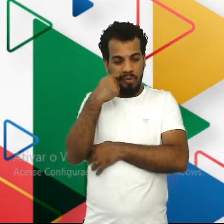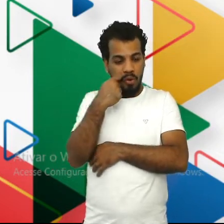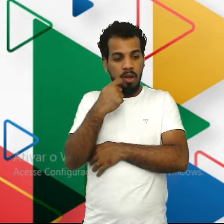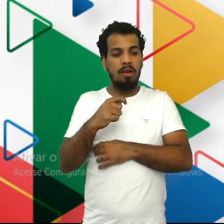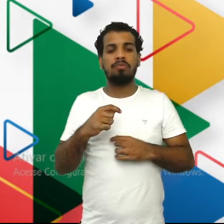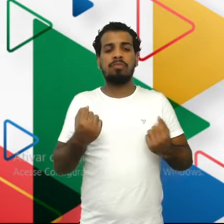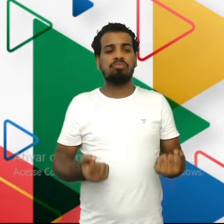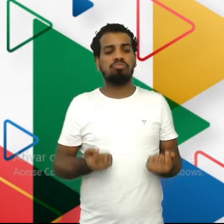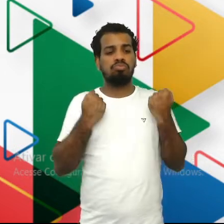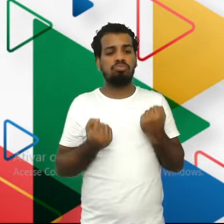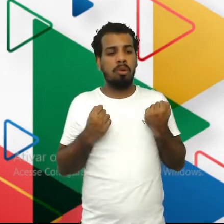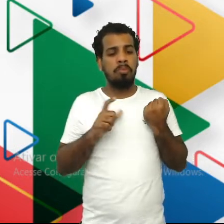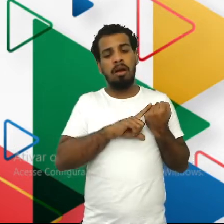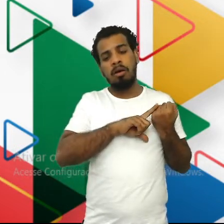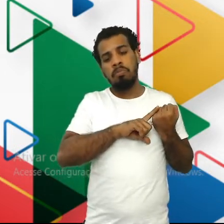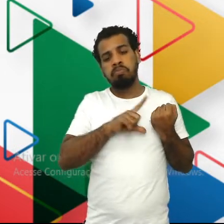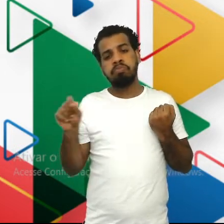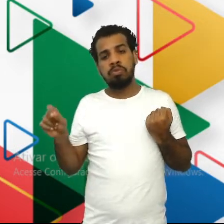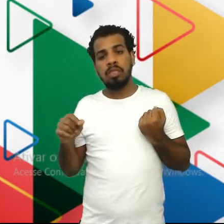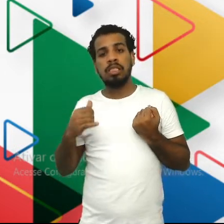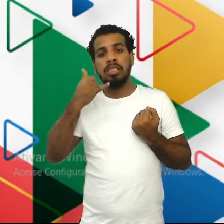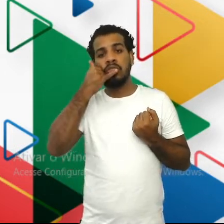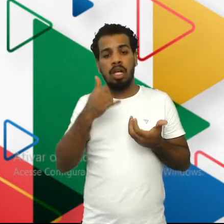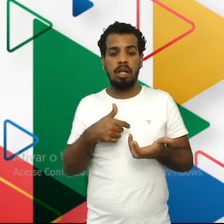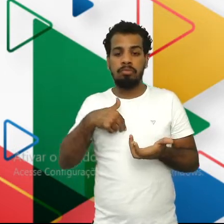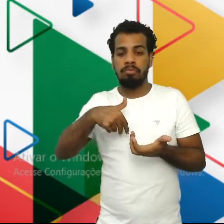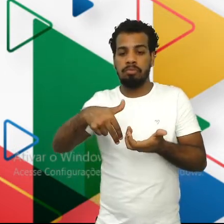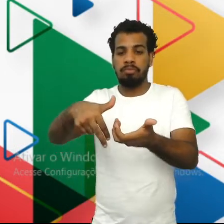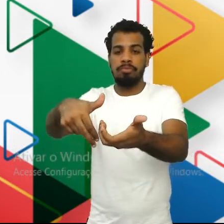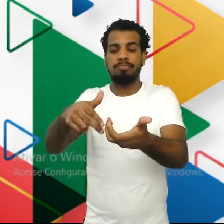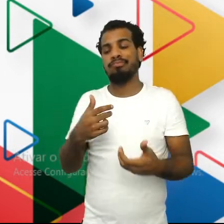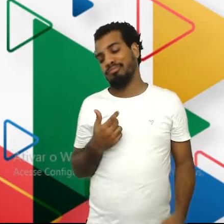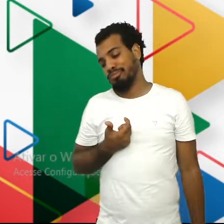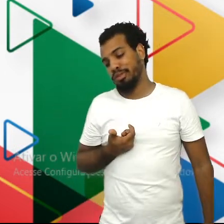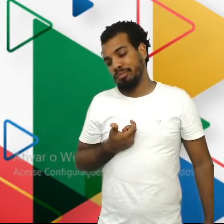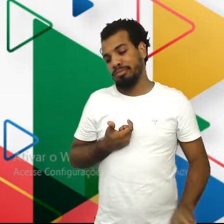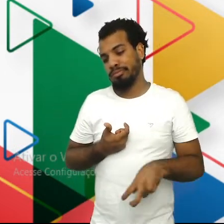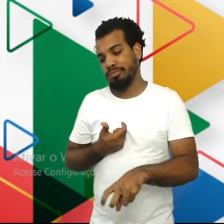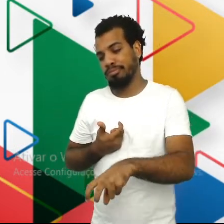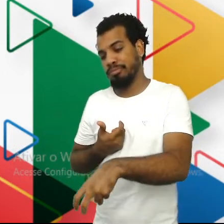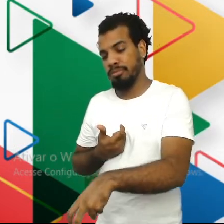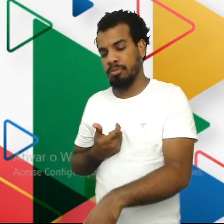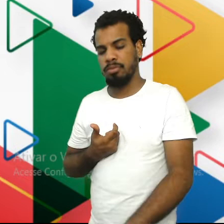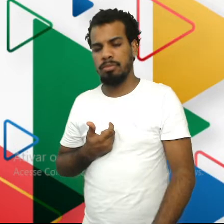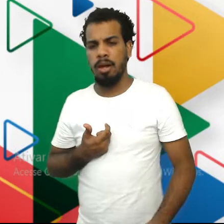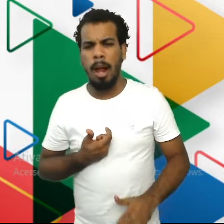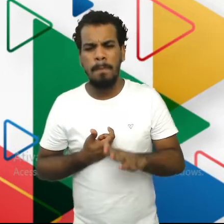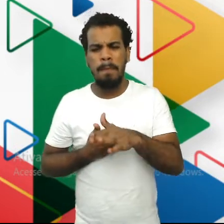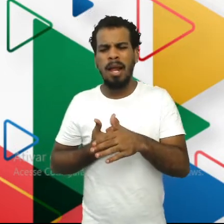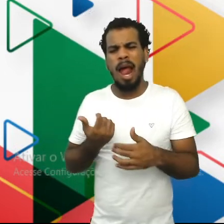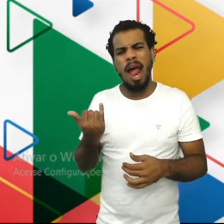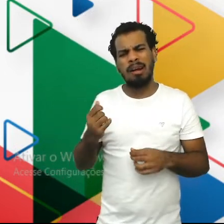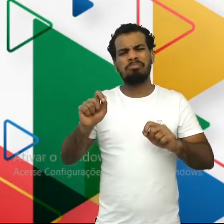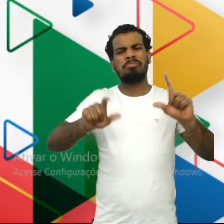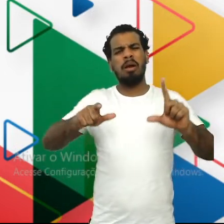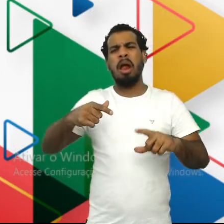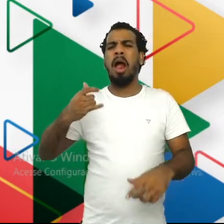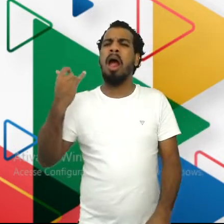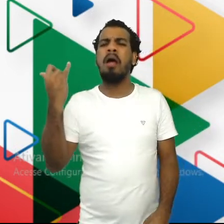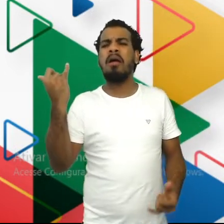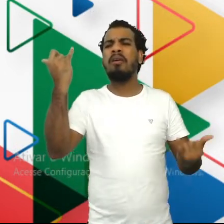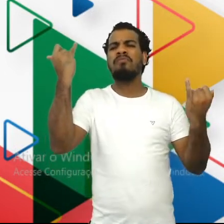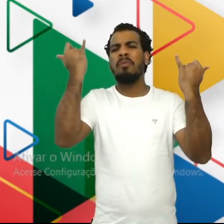vai formar a opinião? Em que essa informação ela te acrescenta? Ela não acrescenta em nada, a informação não diz nada, não